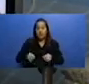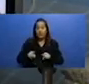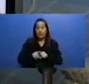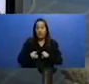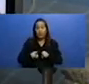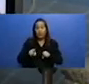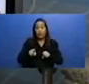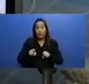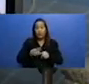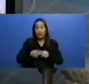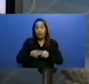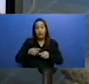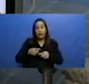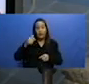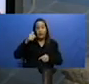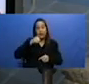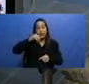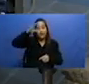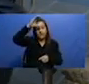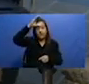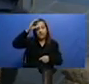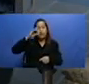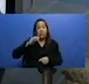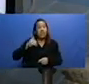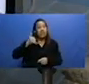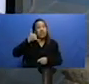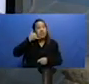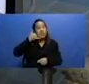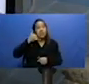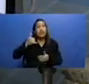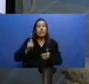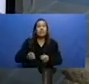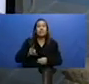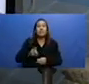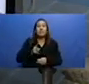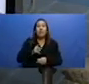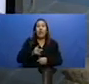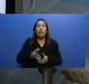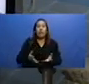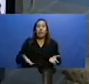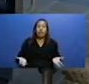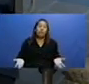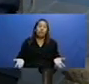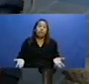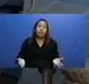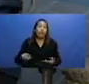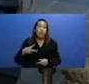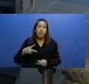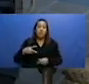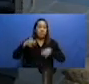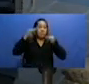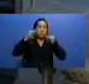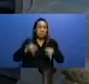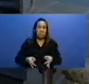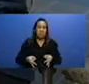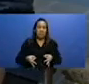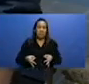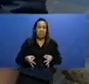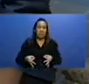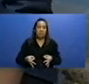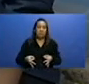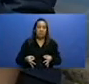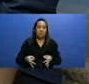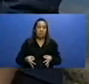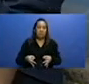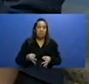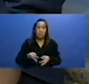hoje ela não ligou. Então, olha o que nós colocamos. Os dois têm razão. Existe com X